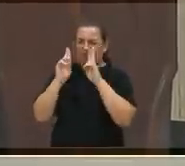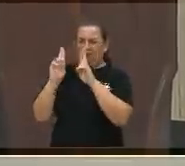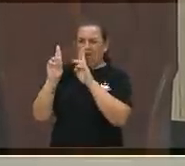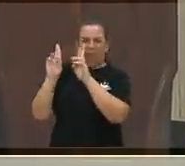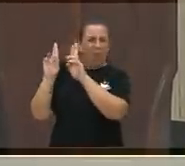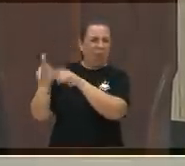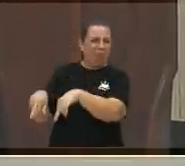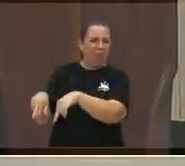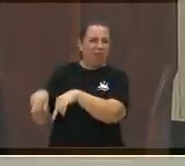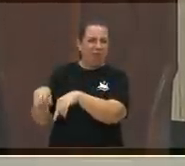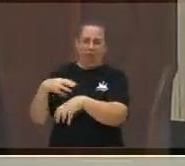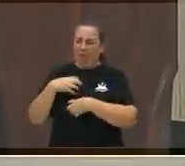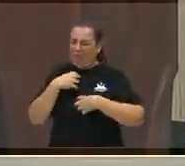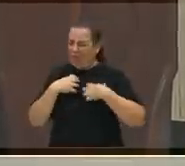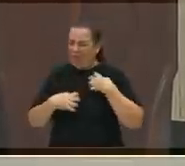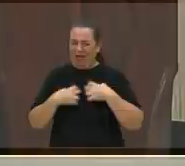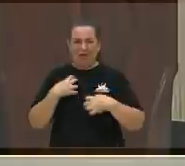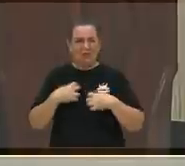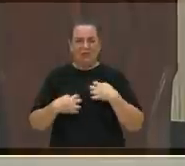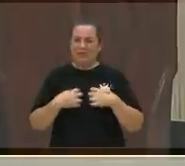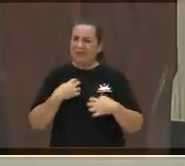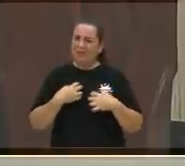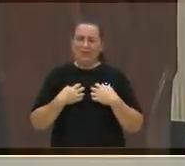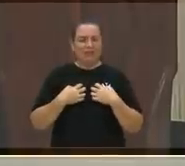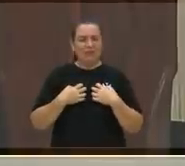por mágoas e ressentimentos